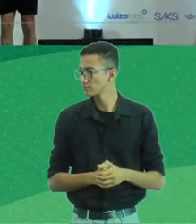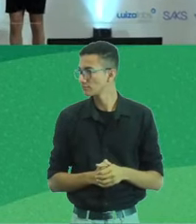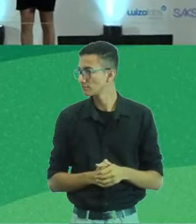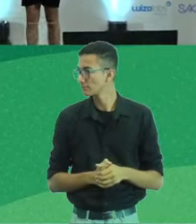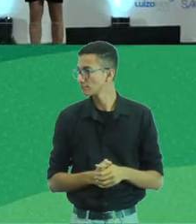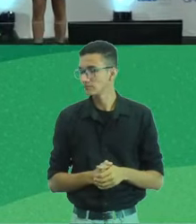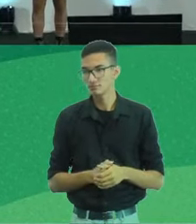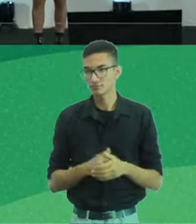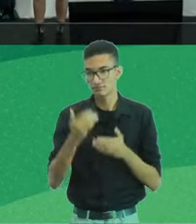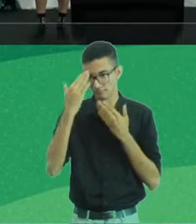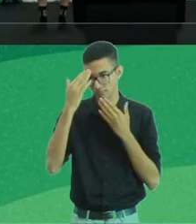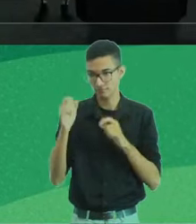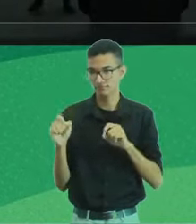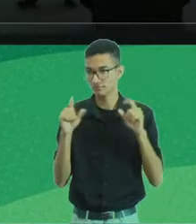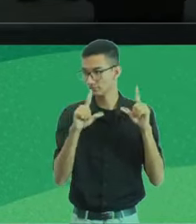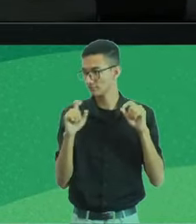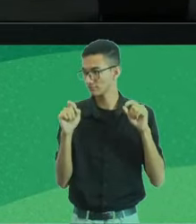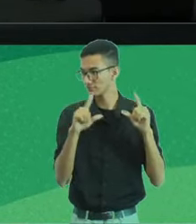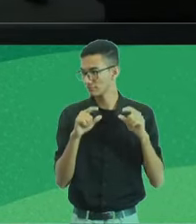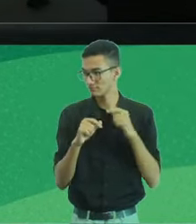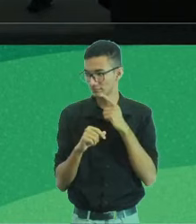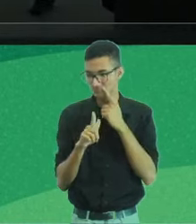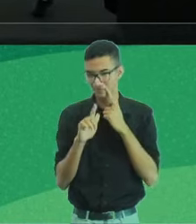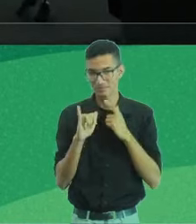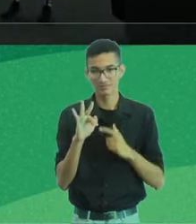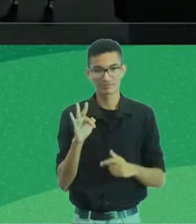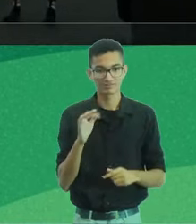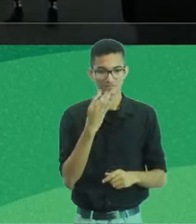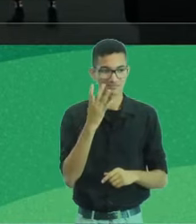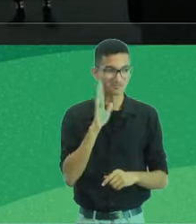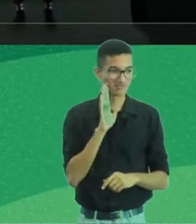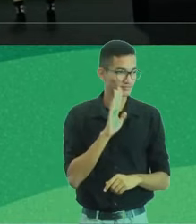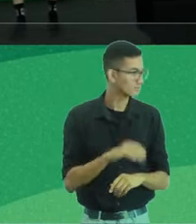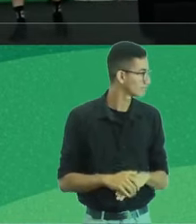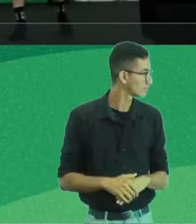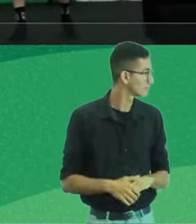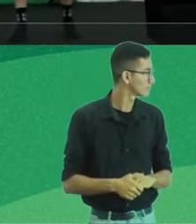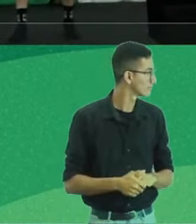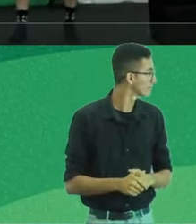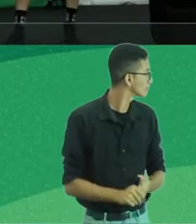e obrigado para quem fez esse gif também que é muito bom